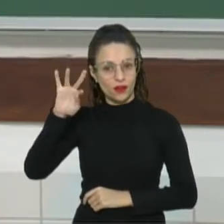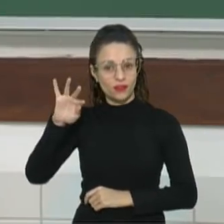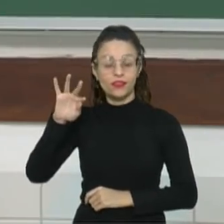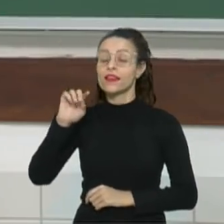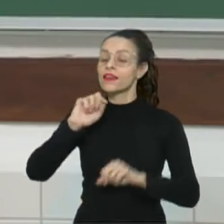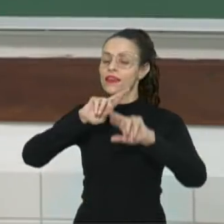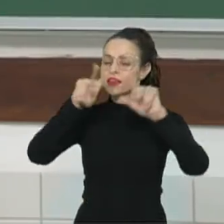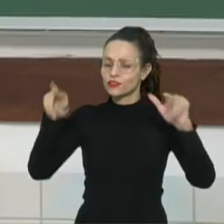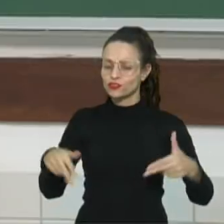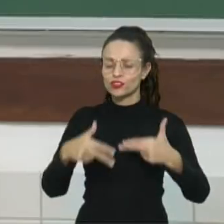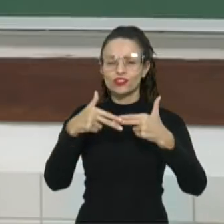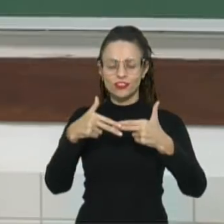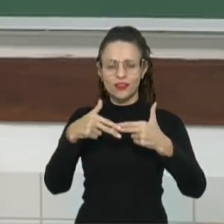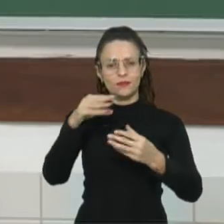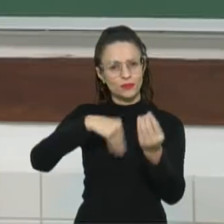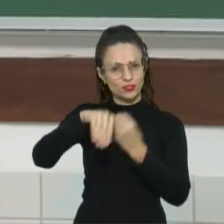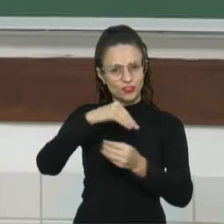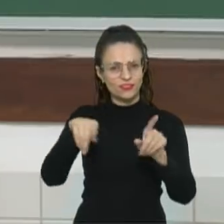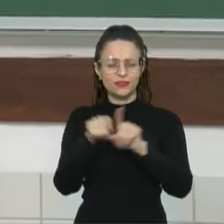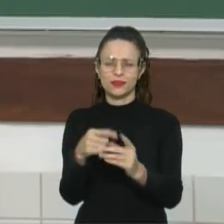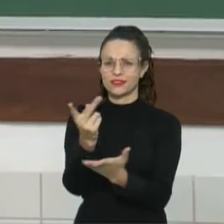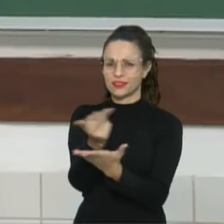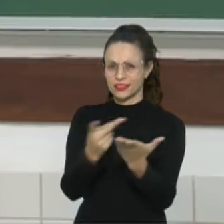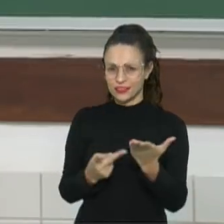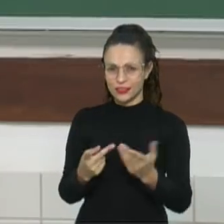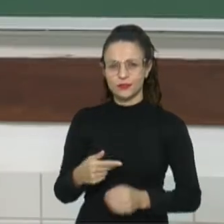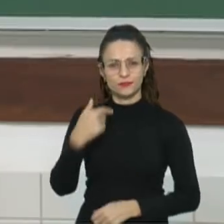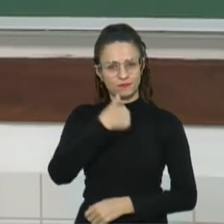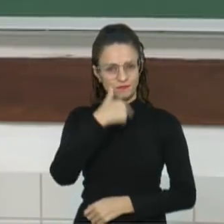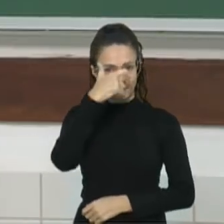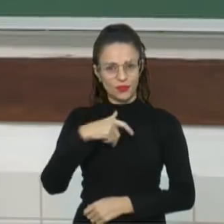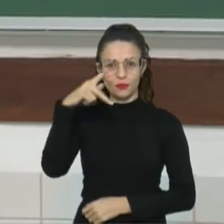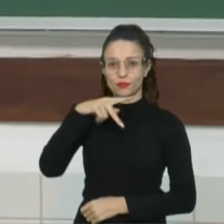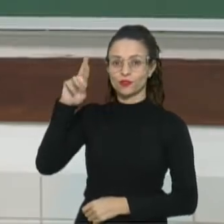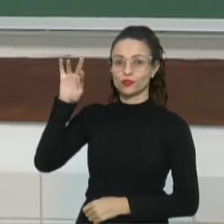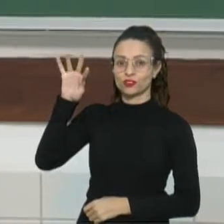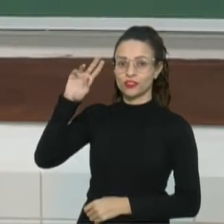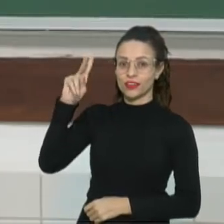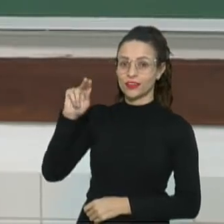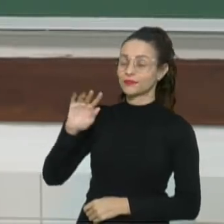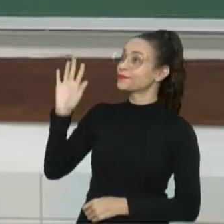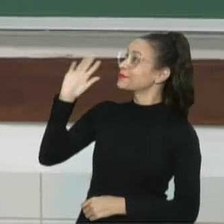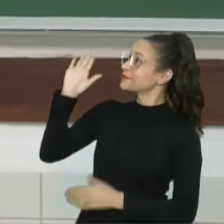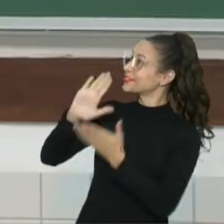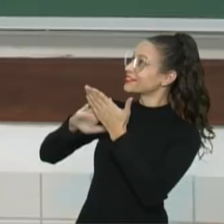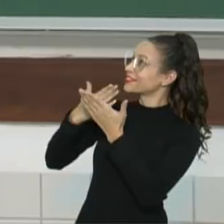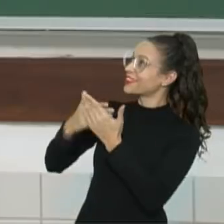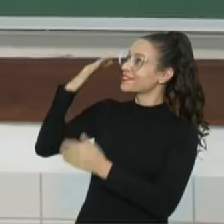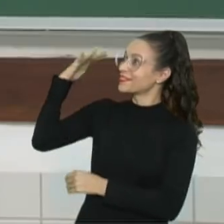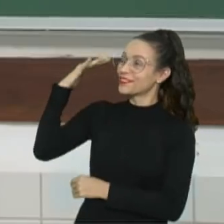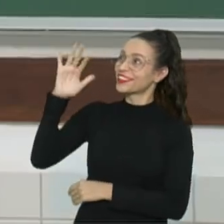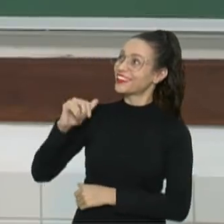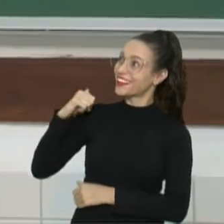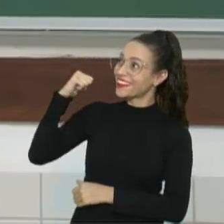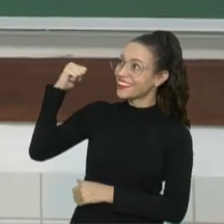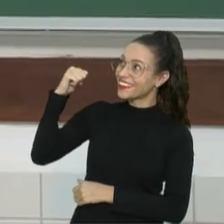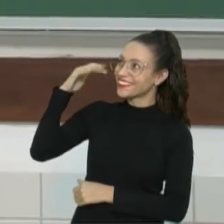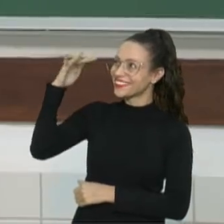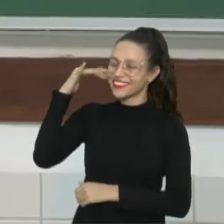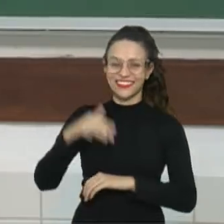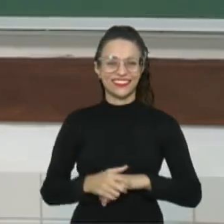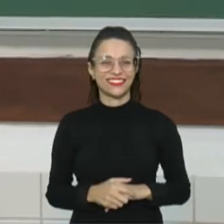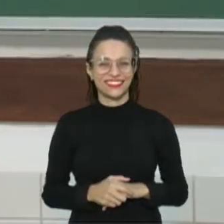etnia, miscigenação e desenho. Prof. Rutineia aqui com vocês e a Viviane aqui com a gente. Valeu,